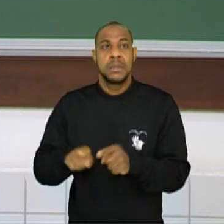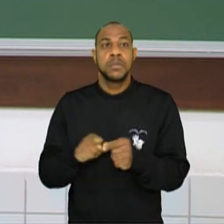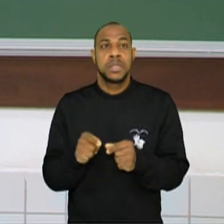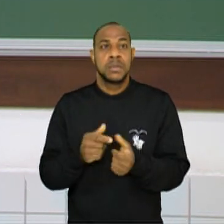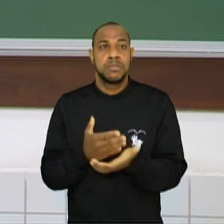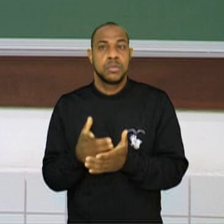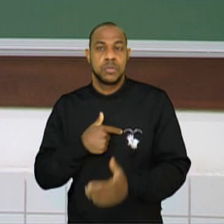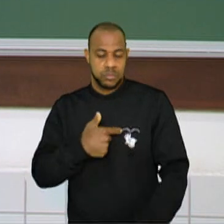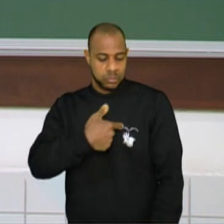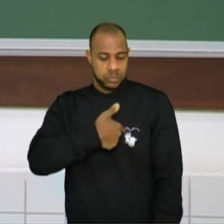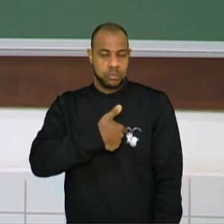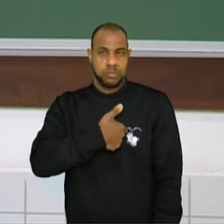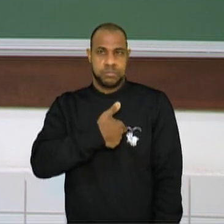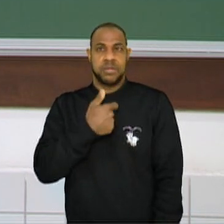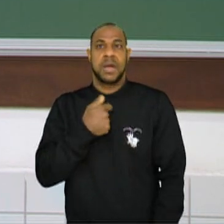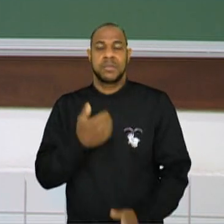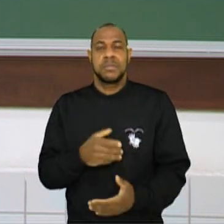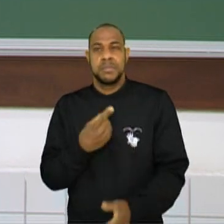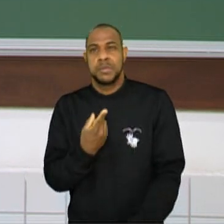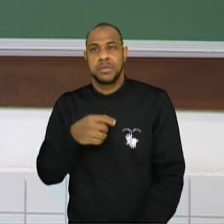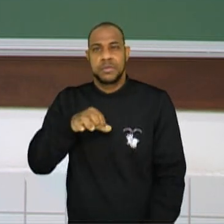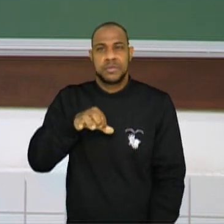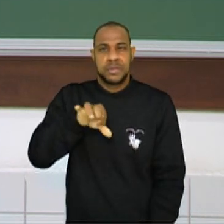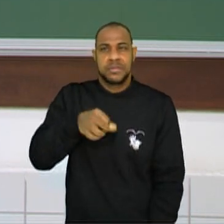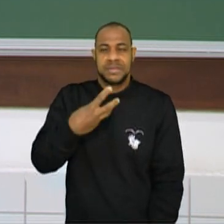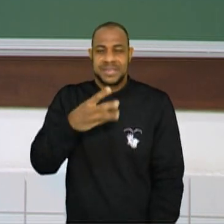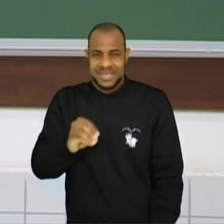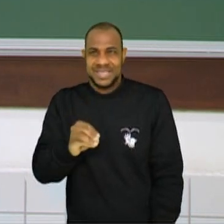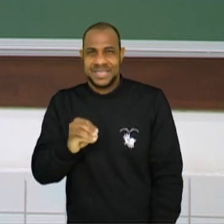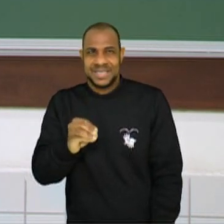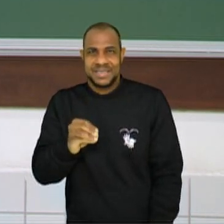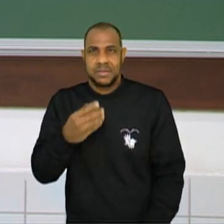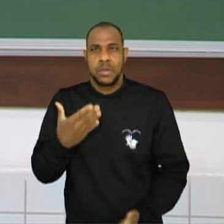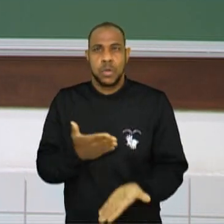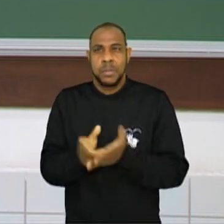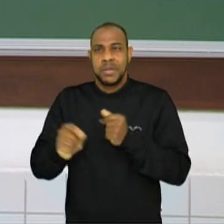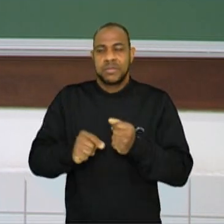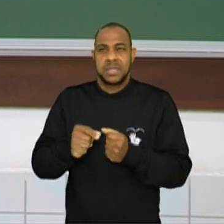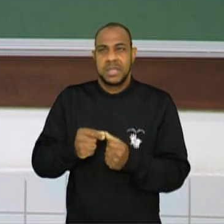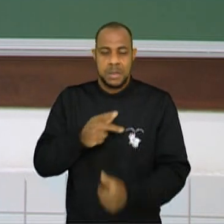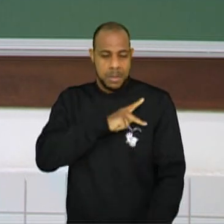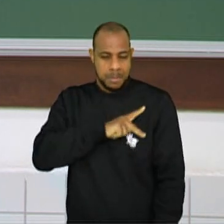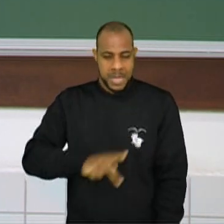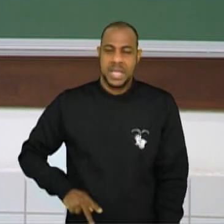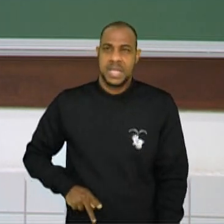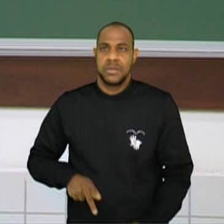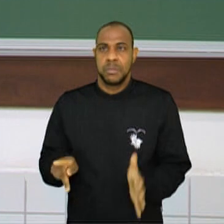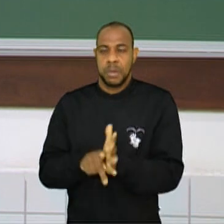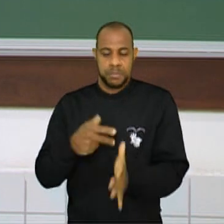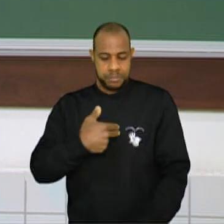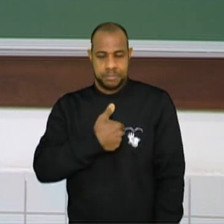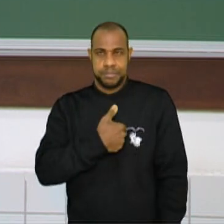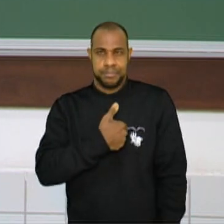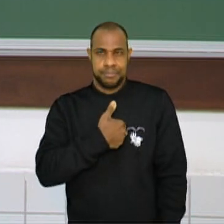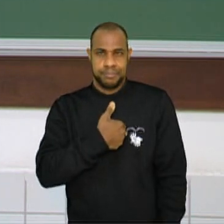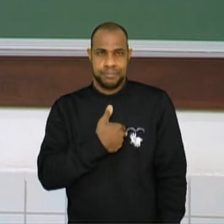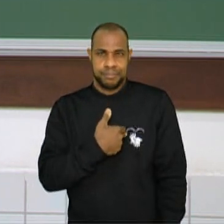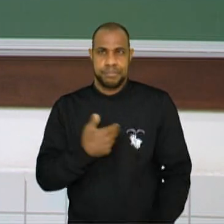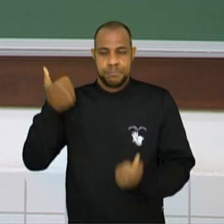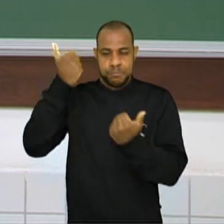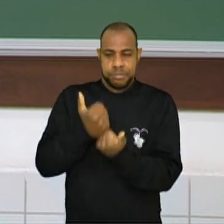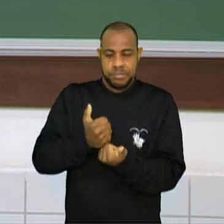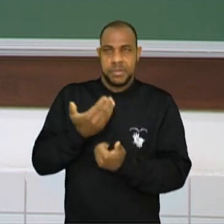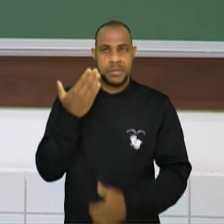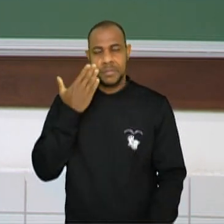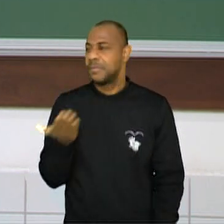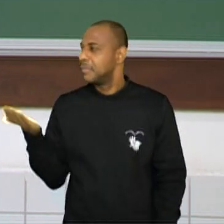golpe em 1930. Também derruba um presidente, impede um outro de ser eleito. Sim, chama de Revolução de 30, mas ele derruba presidente